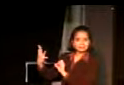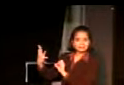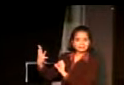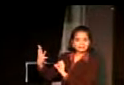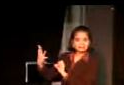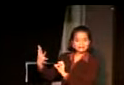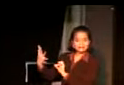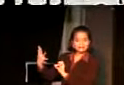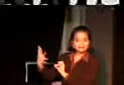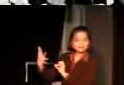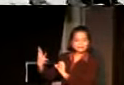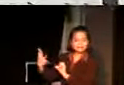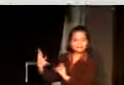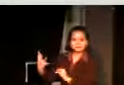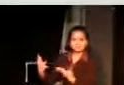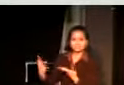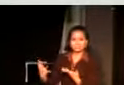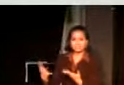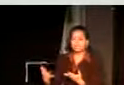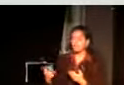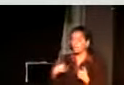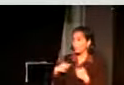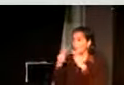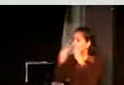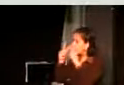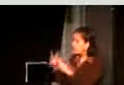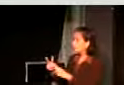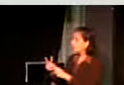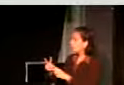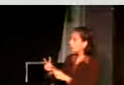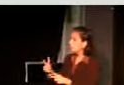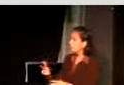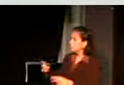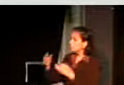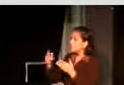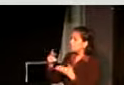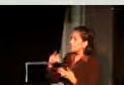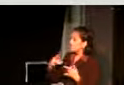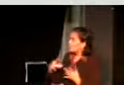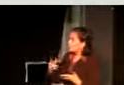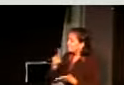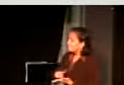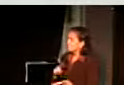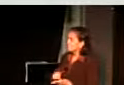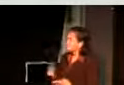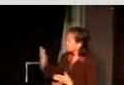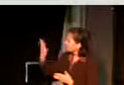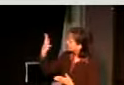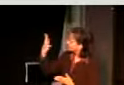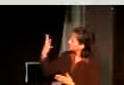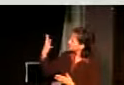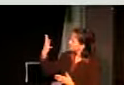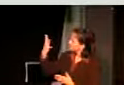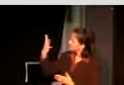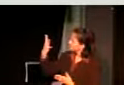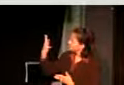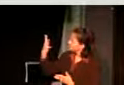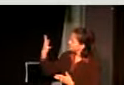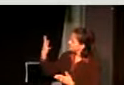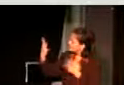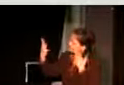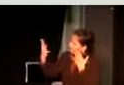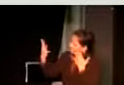Como eu posso fazer isso me olhar na condição de miserável que eu sou para depois conseguir